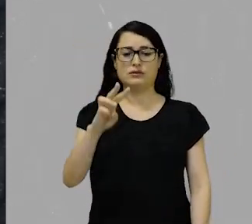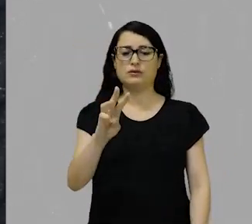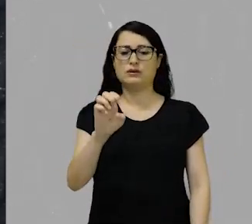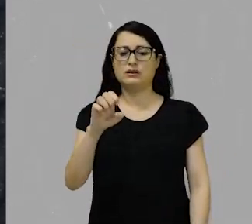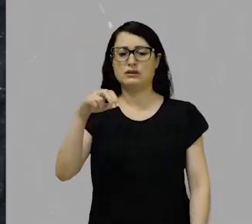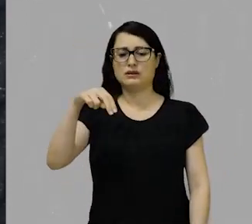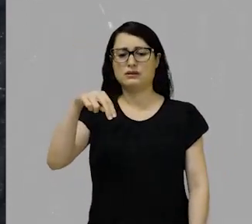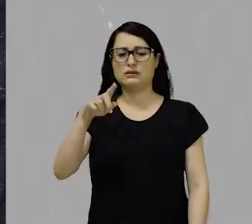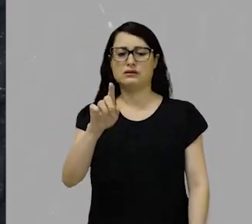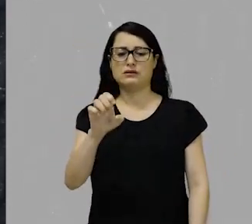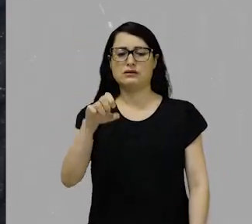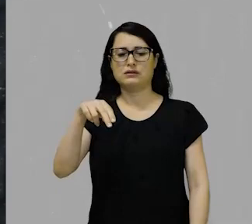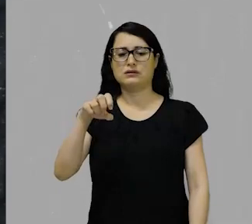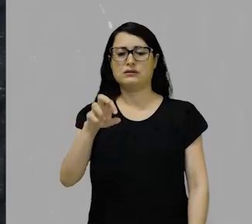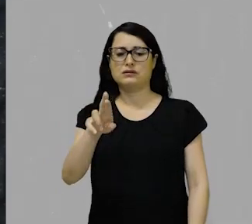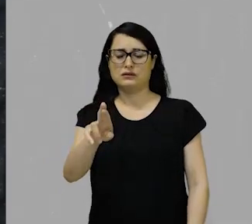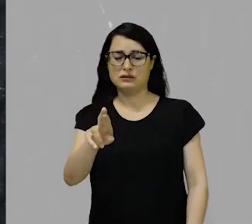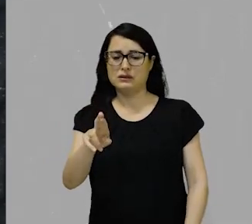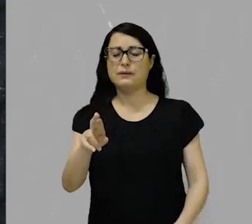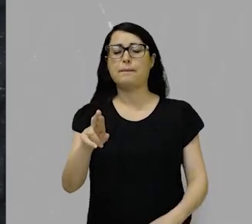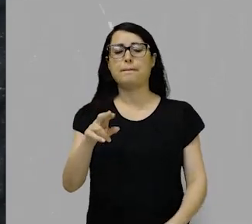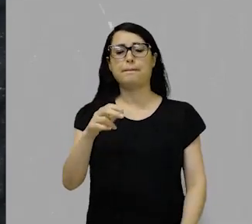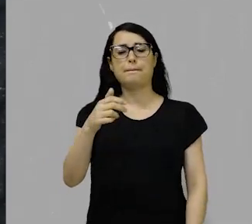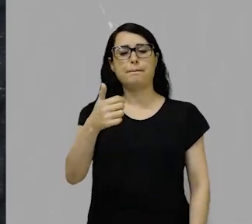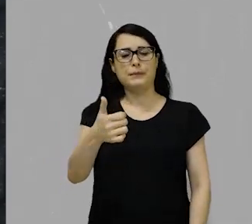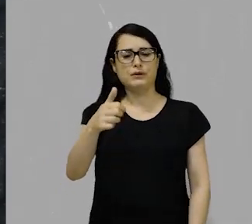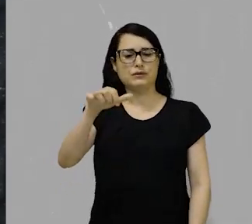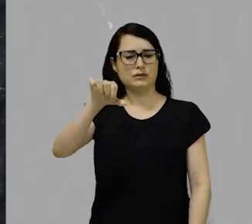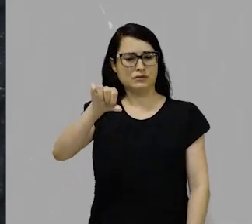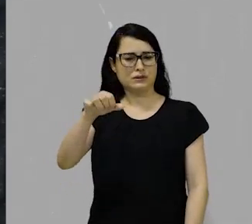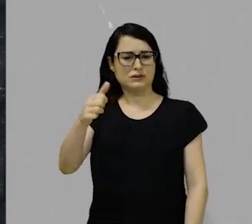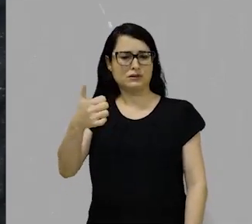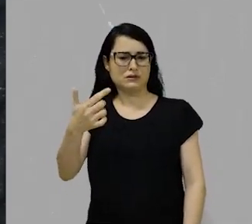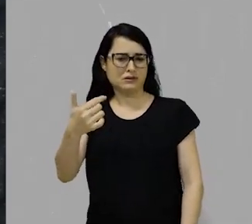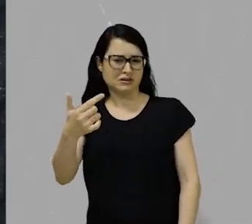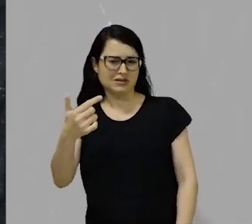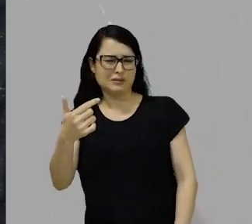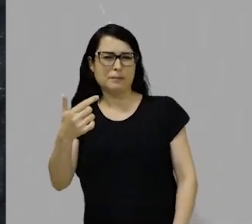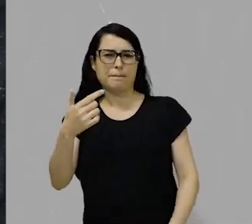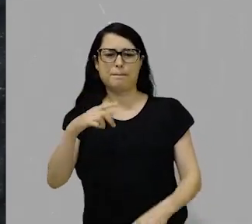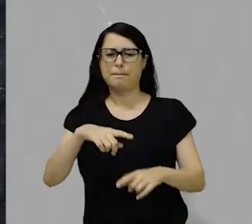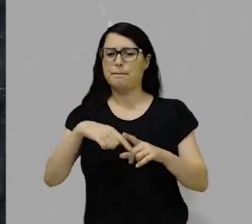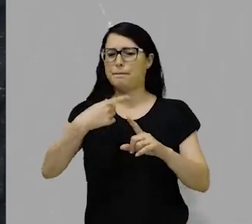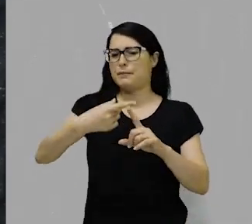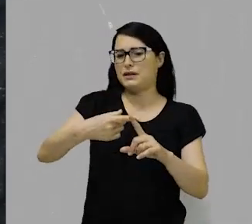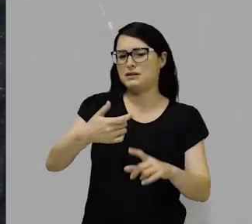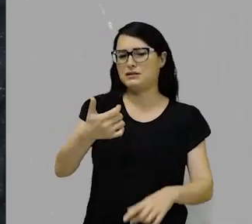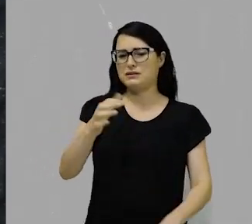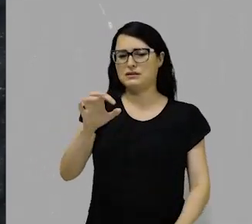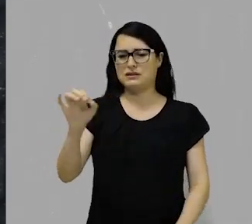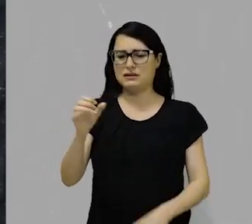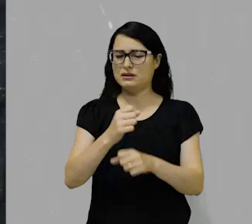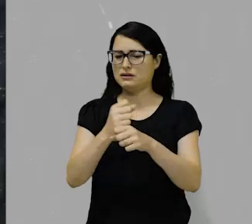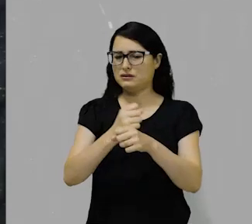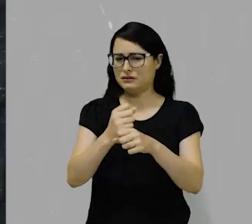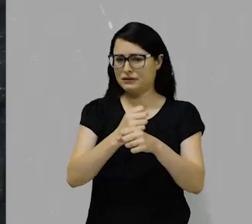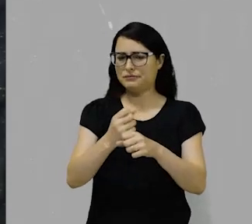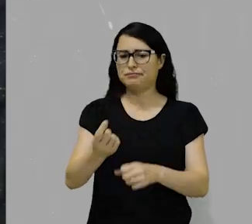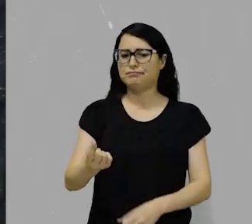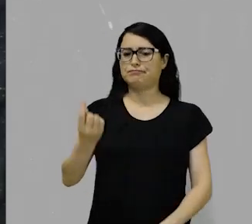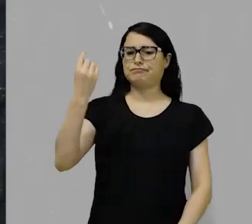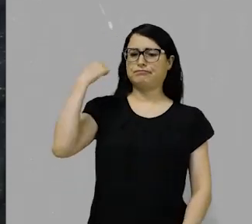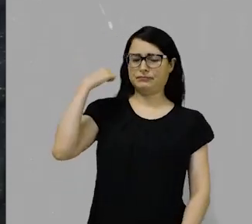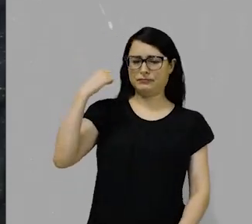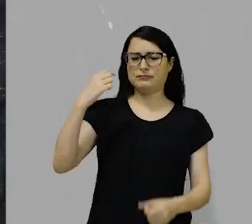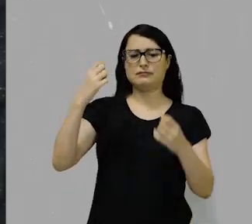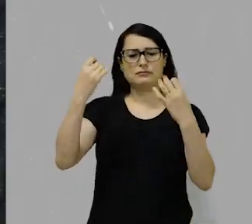percebeu? Isso em 1912, galera, tá mais de 100 anos atrás, Wegener fez um grande estudo acerca das